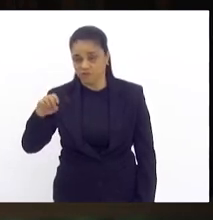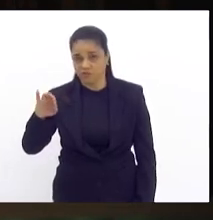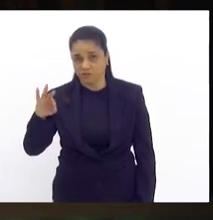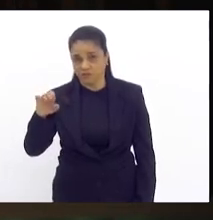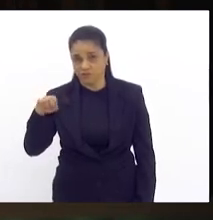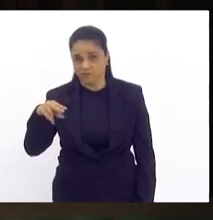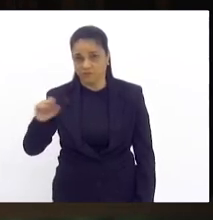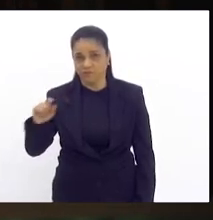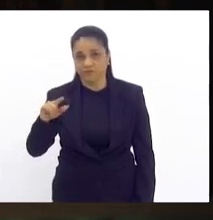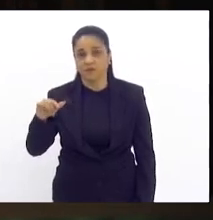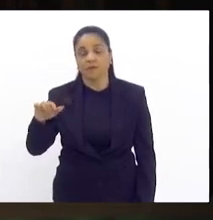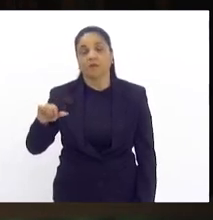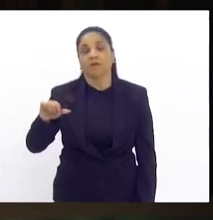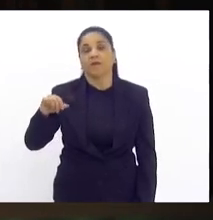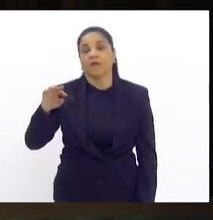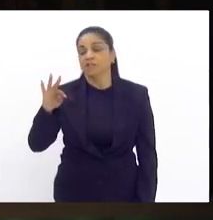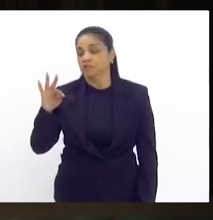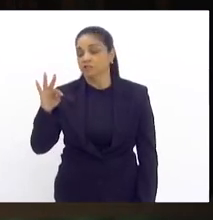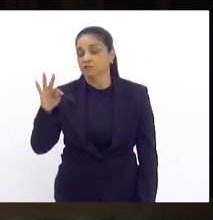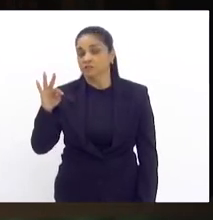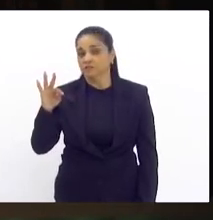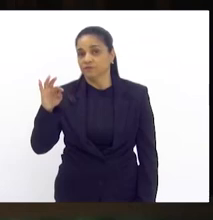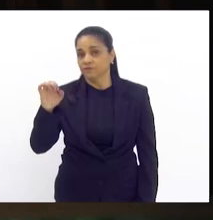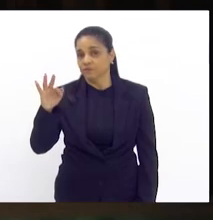Primeiro Tenente Frederico Gomes Drummond.